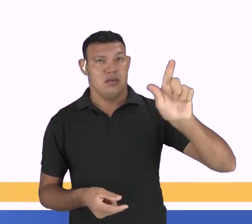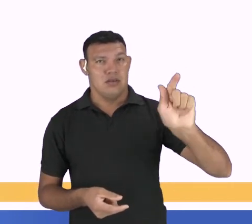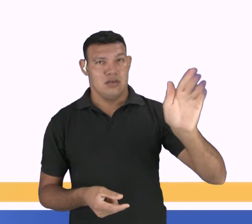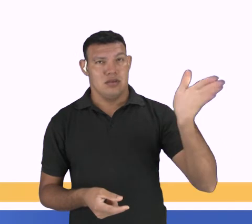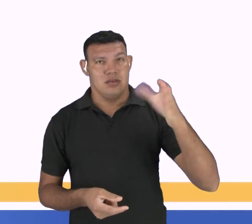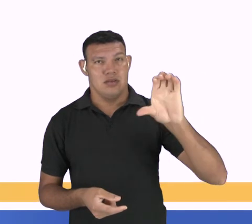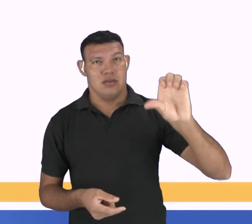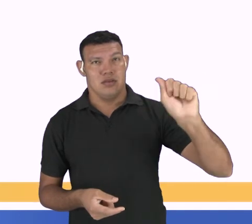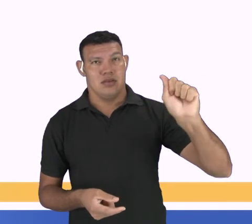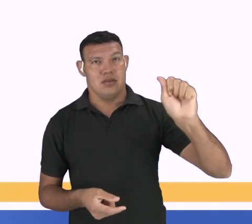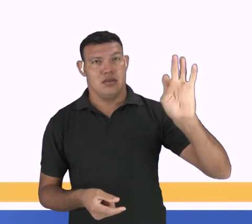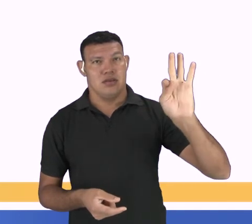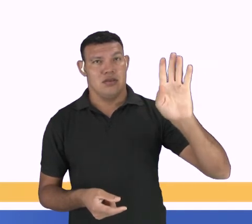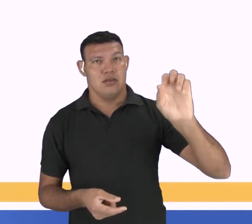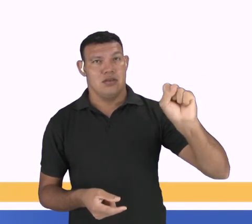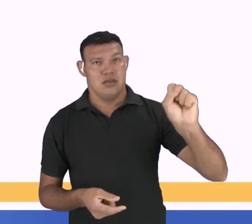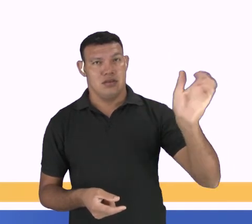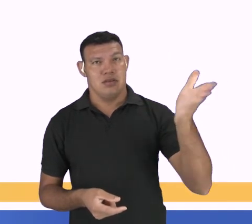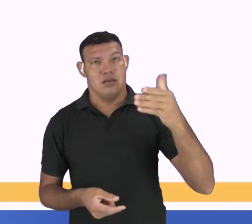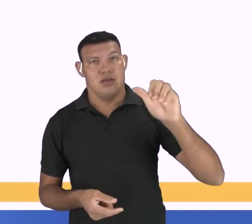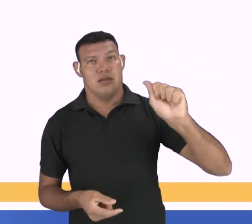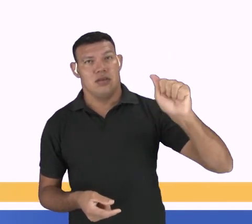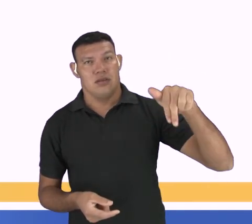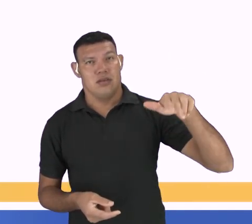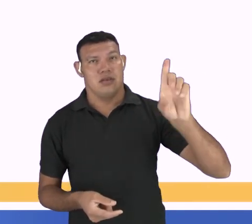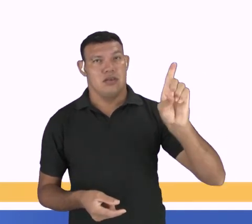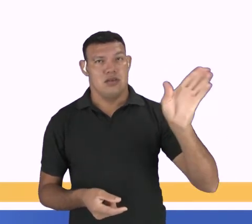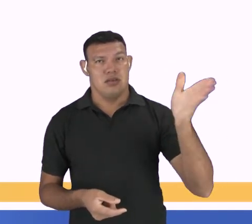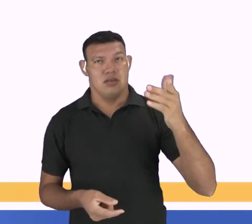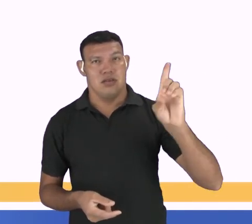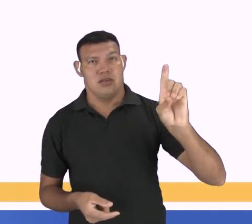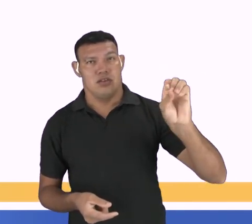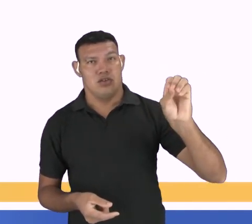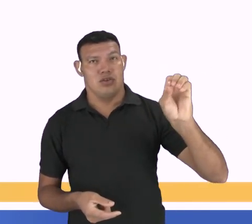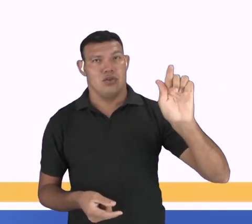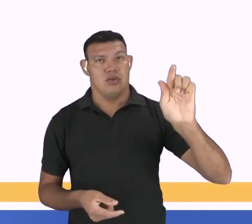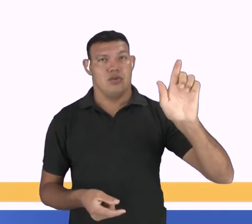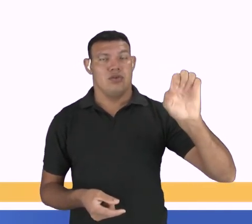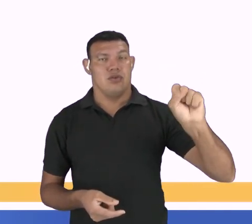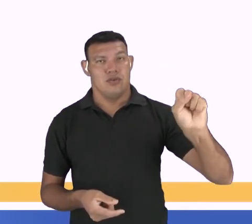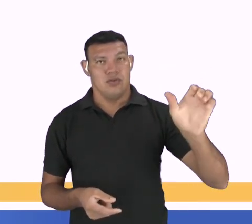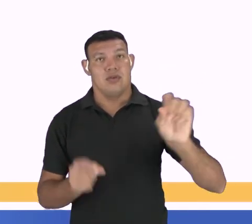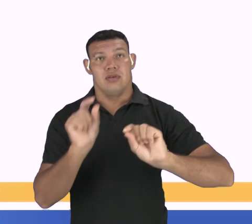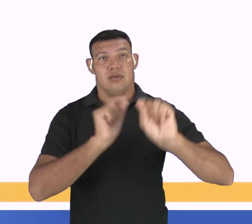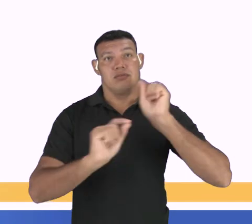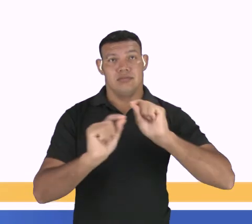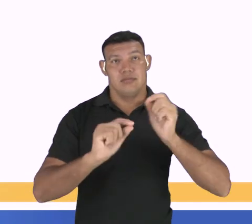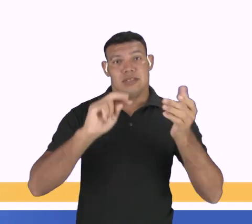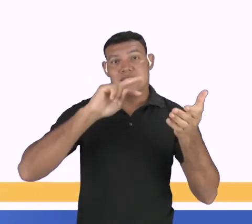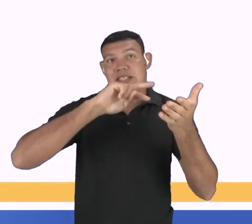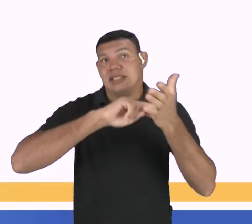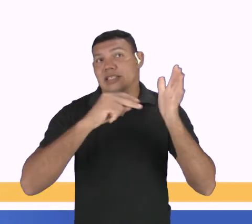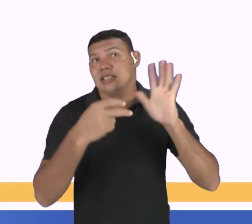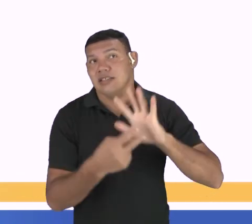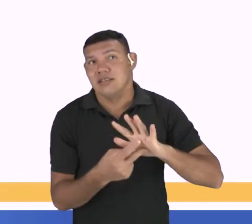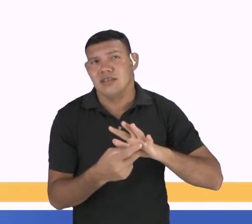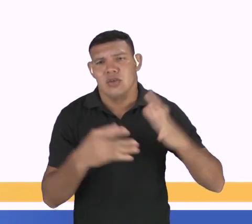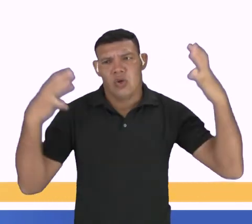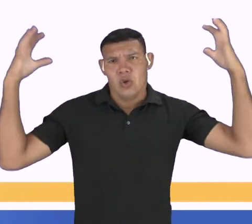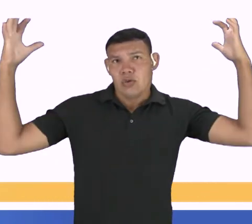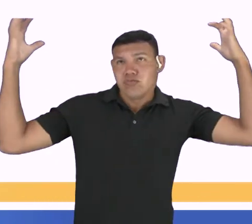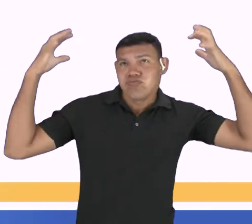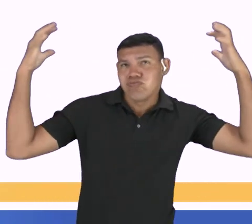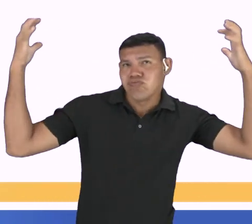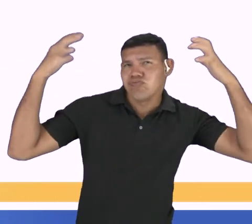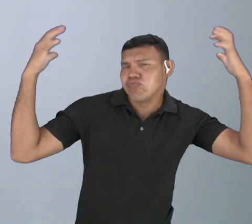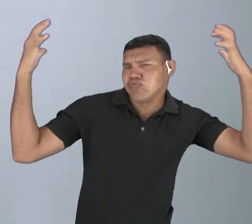que significam, como que a gente tem que aplicar. Então a gente viu que elas não devem ser levadas ao pé da letra, porque o significado